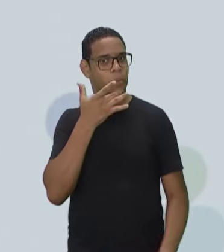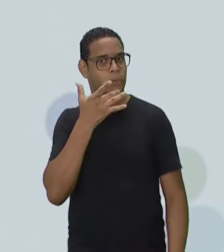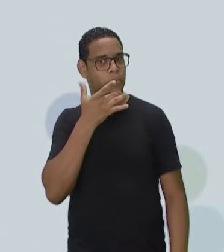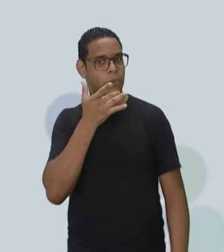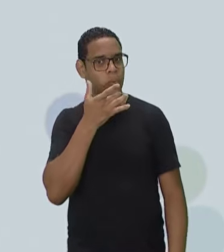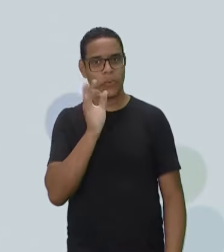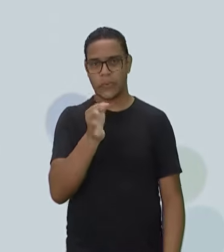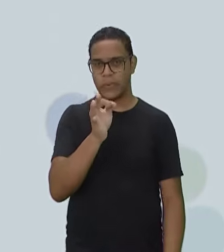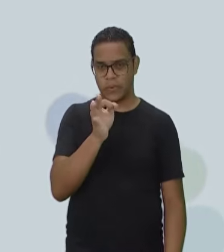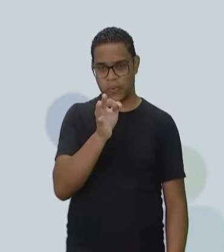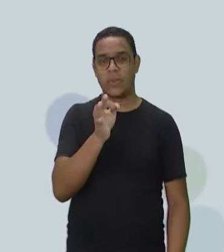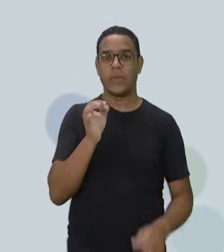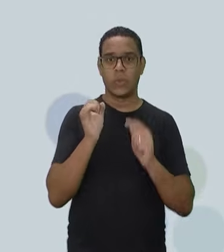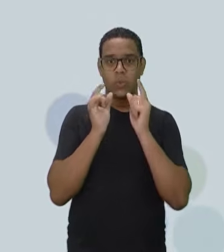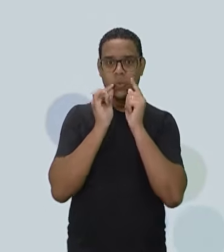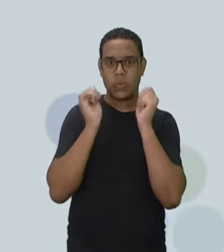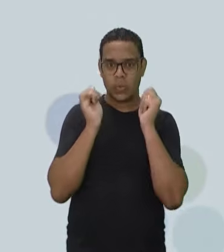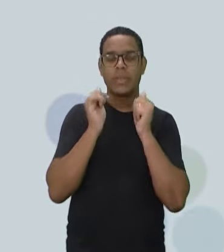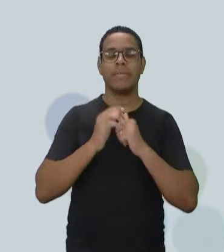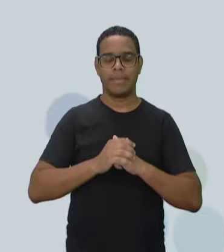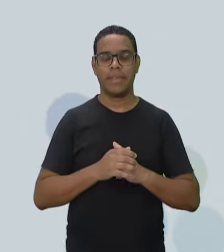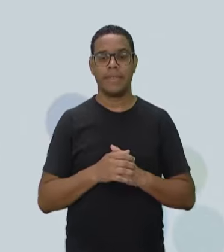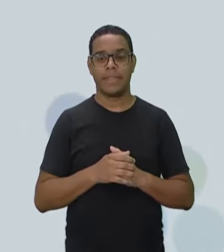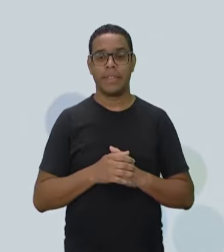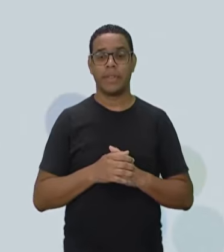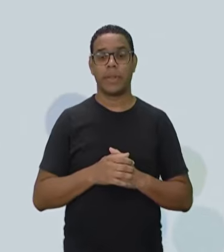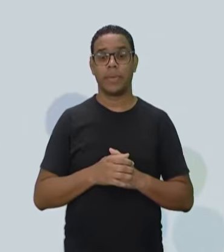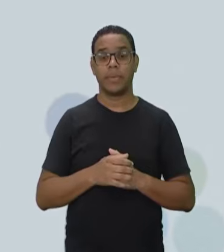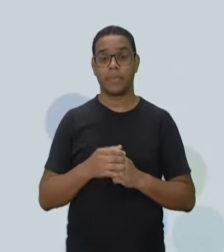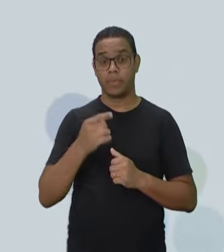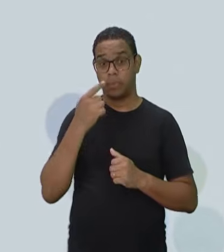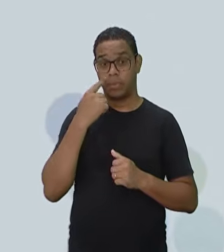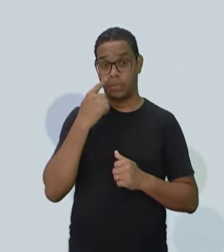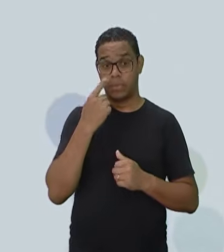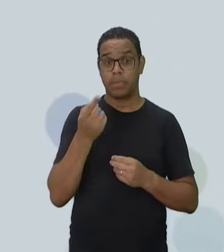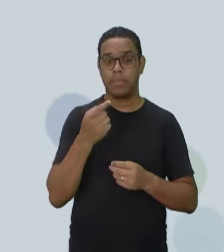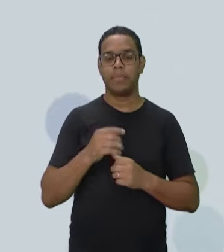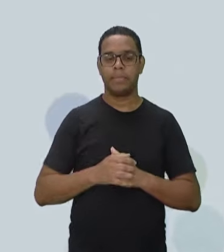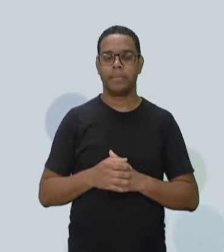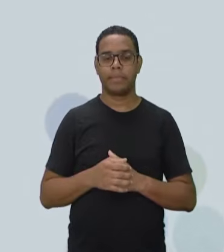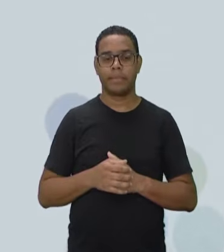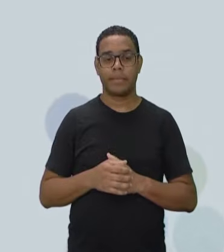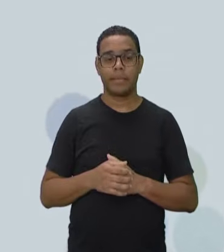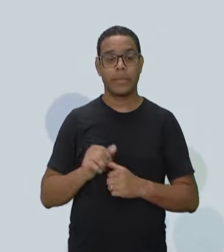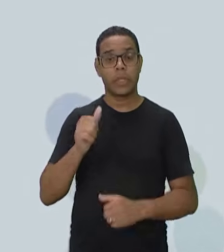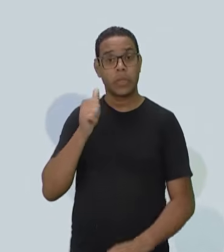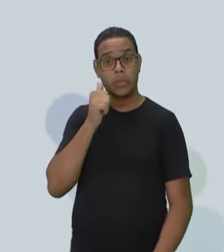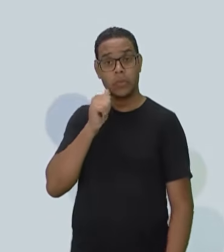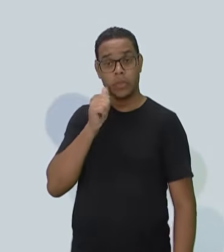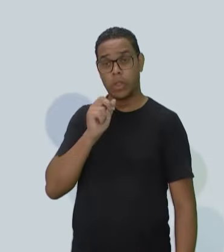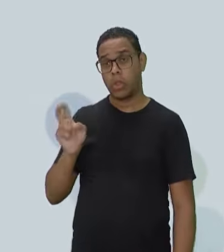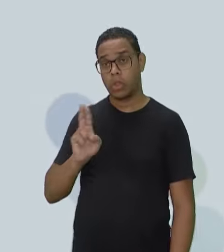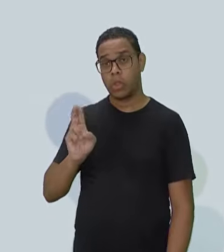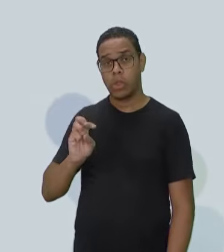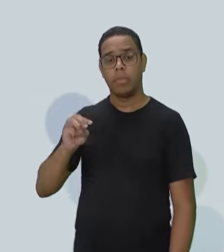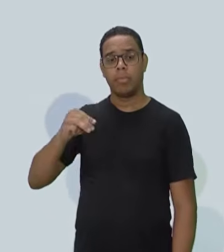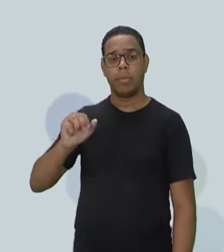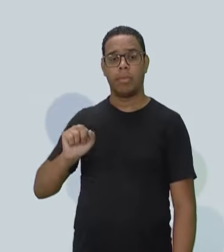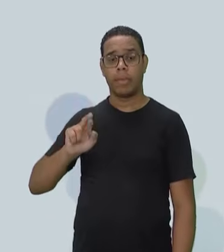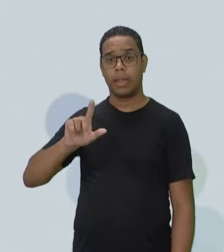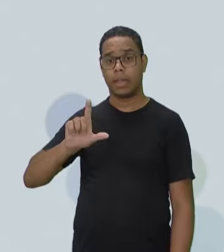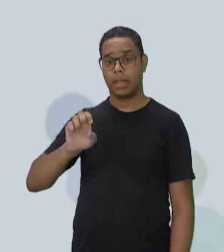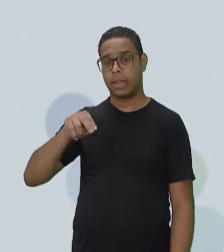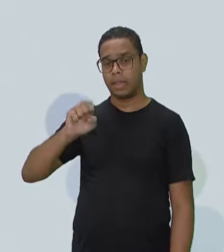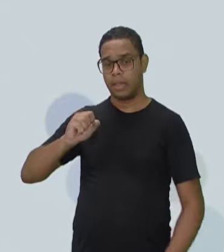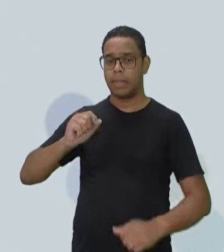hein? Bombons, olha só. Vamos olhar a questão então. A questão era: